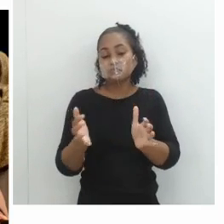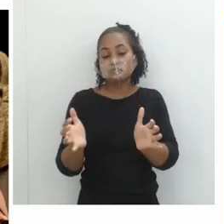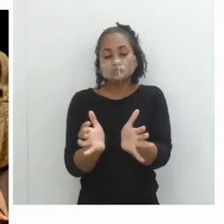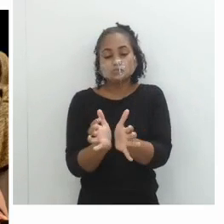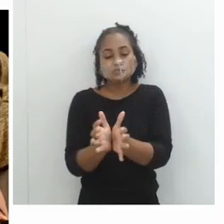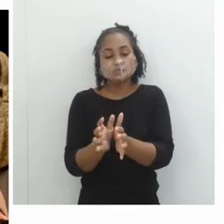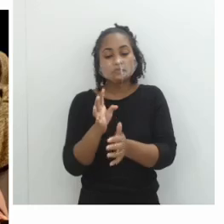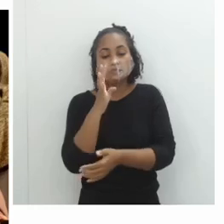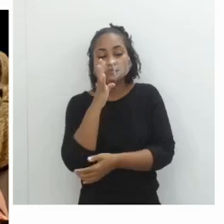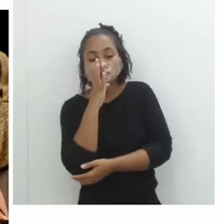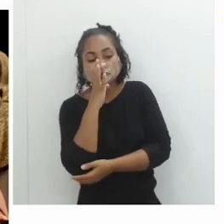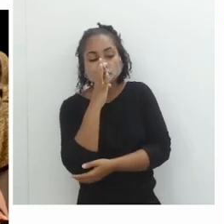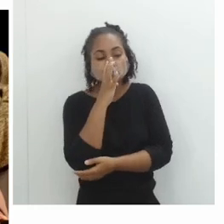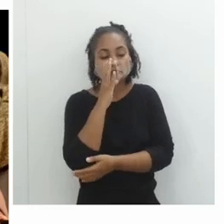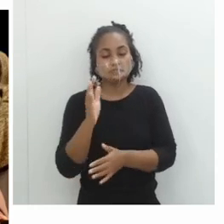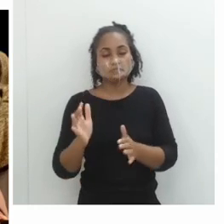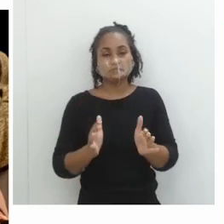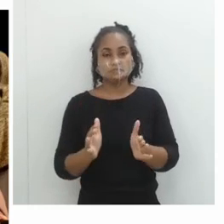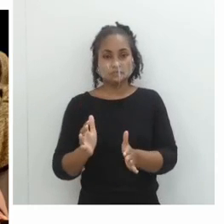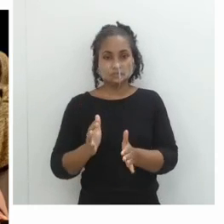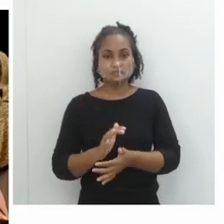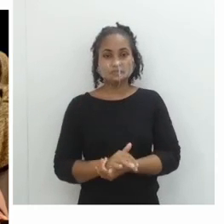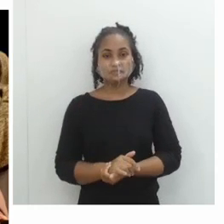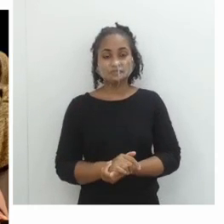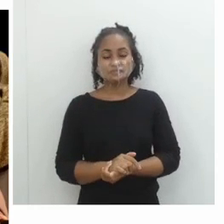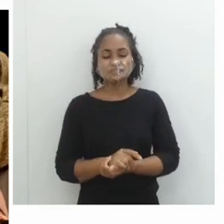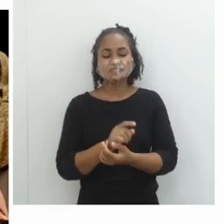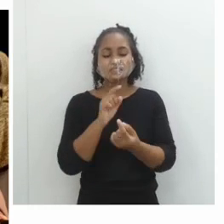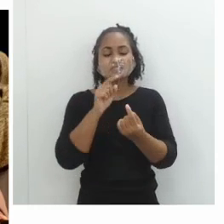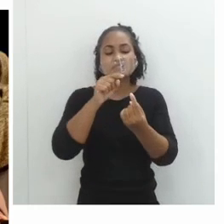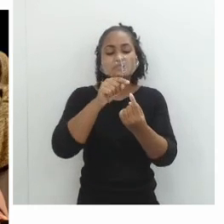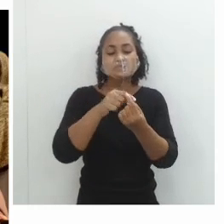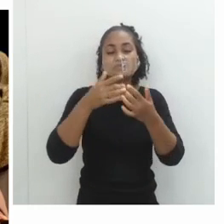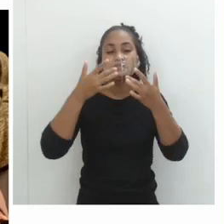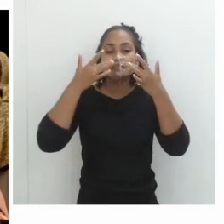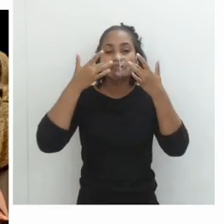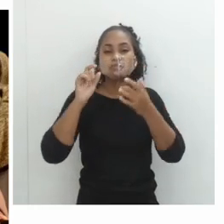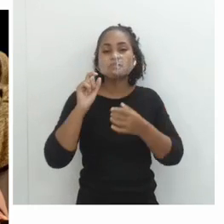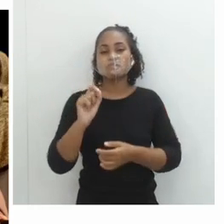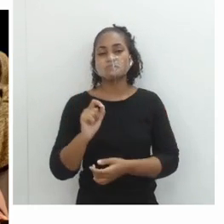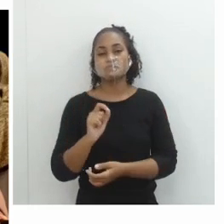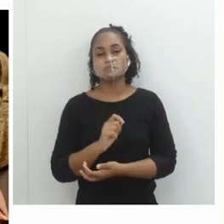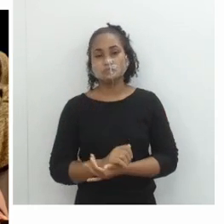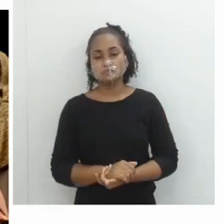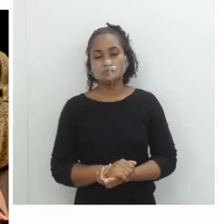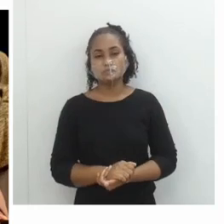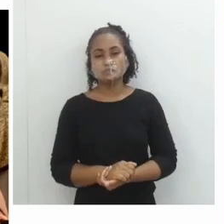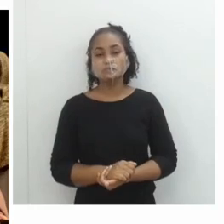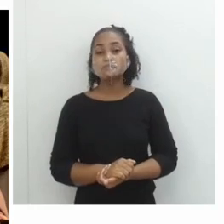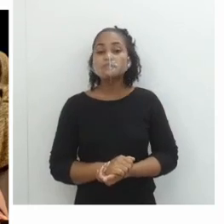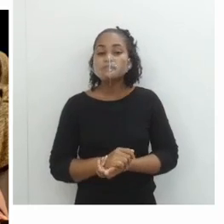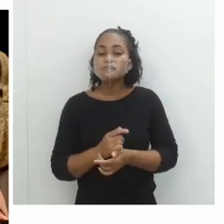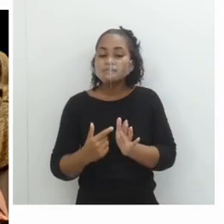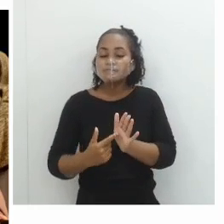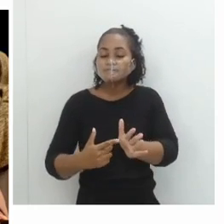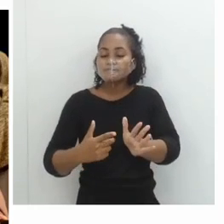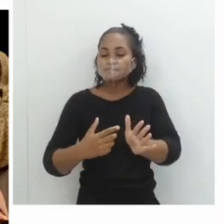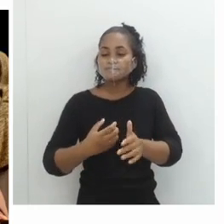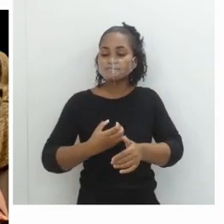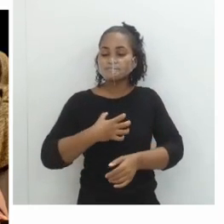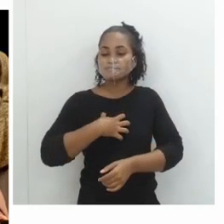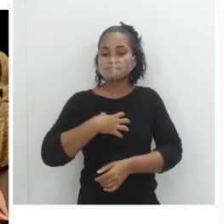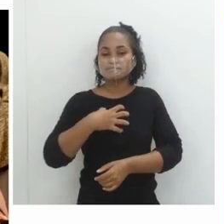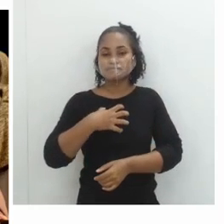público em um determinado espaço. E o objetivo do teatro, gente, é despertar